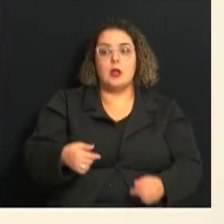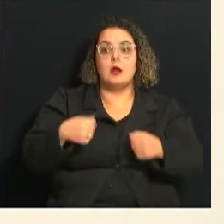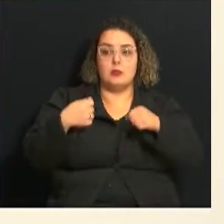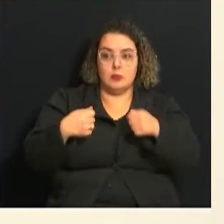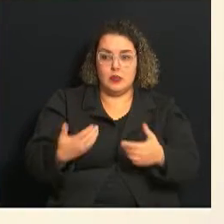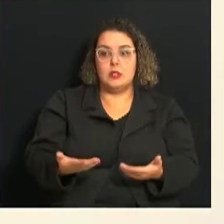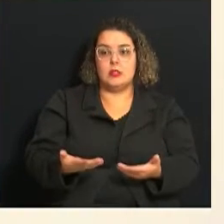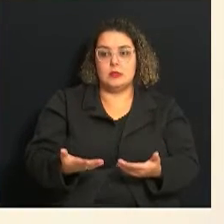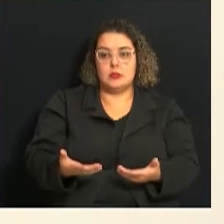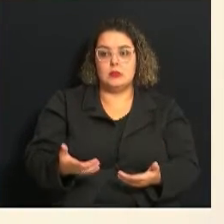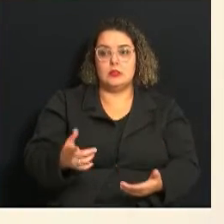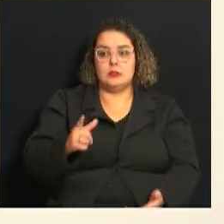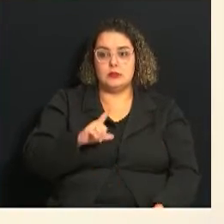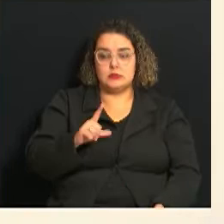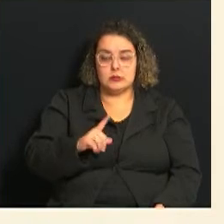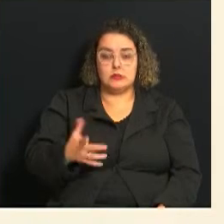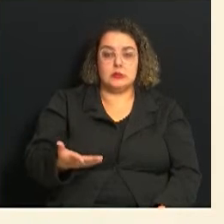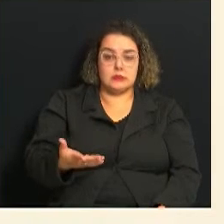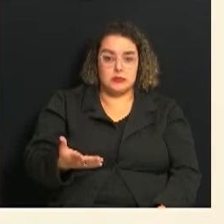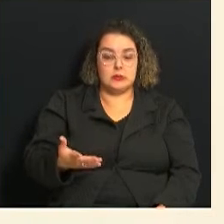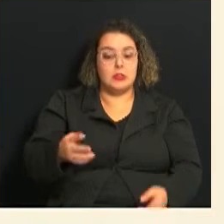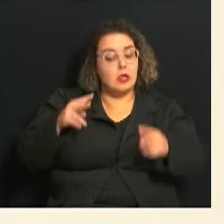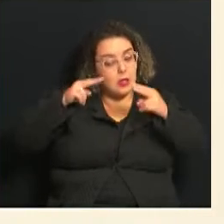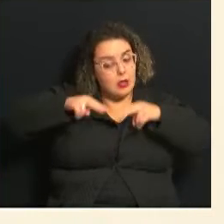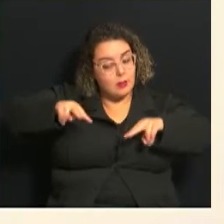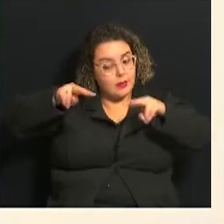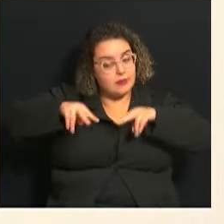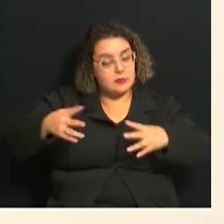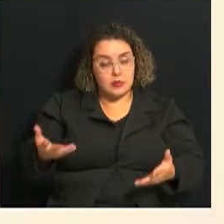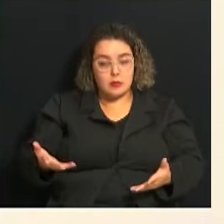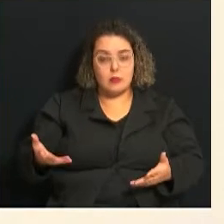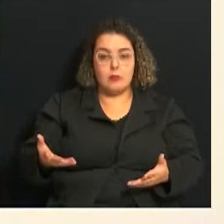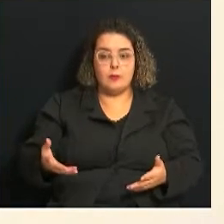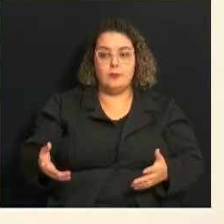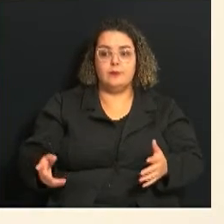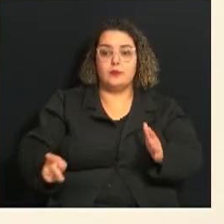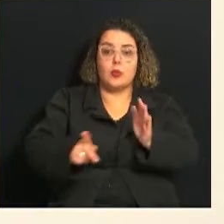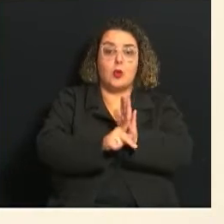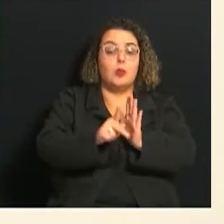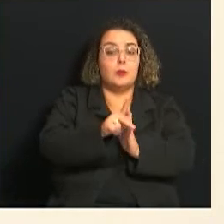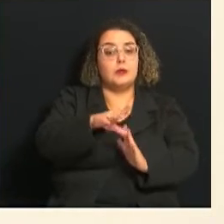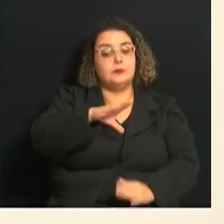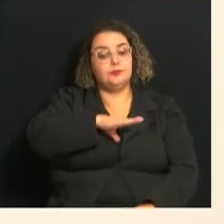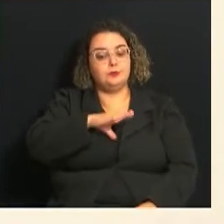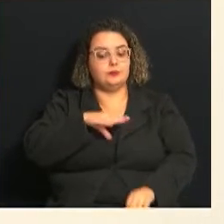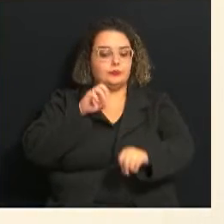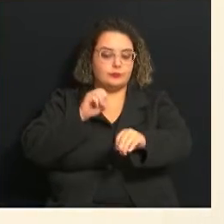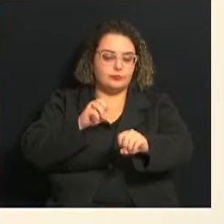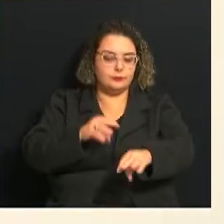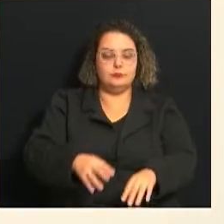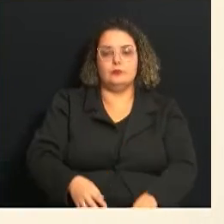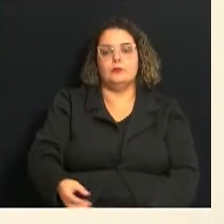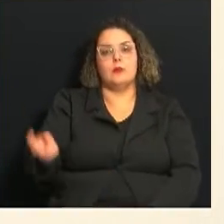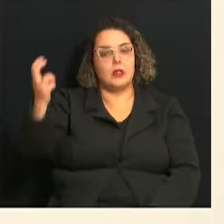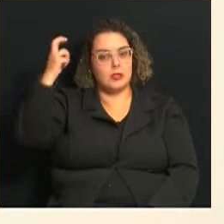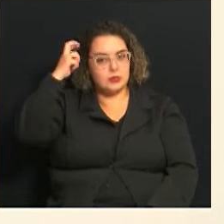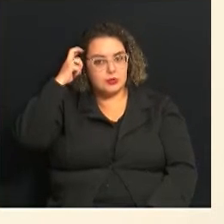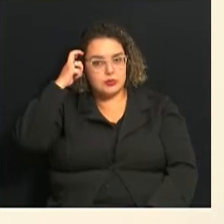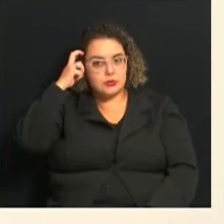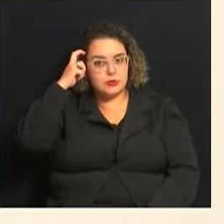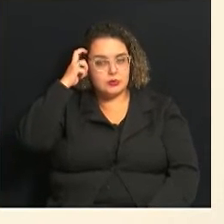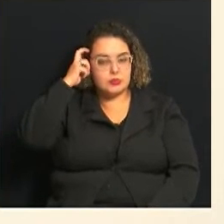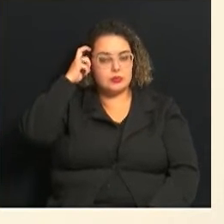essa situação. O plano municipal de educação e de cultura, que eu faço